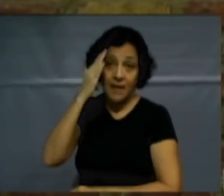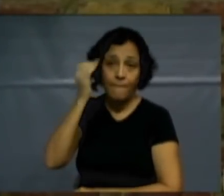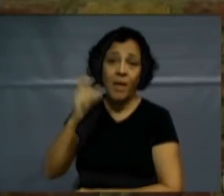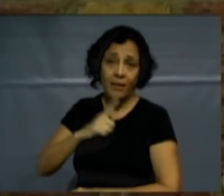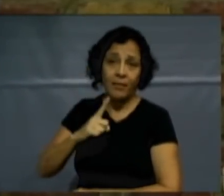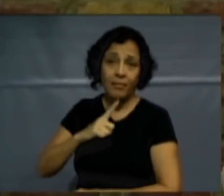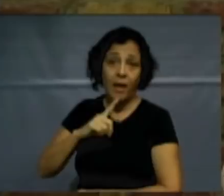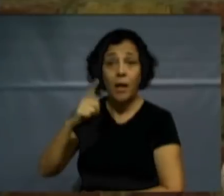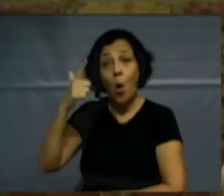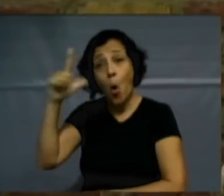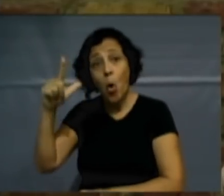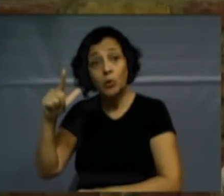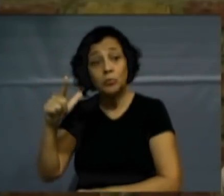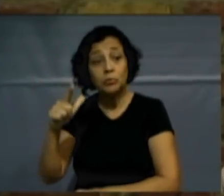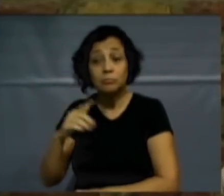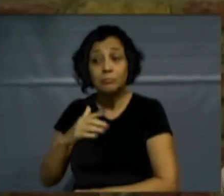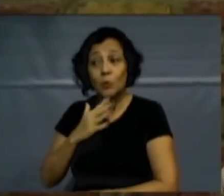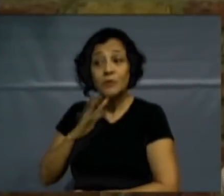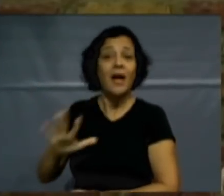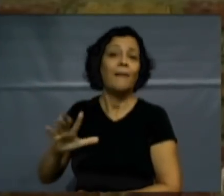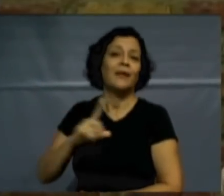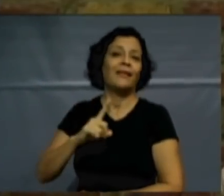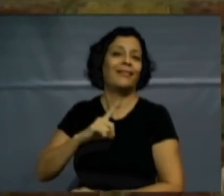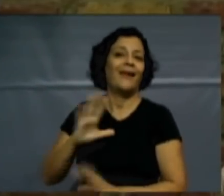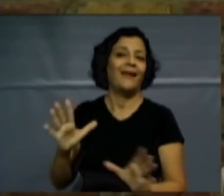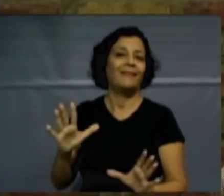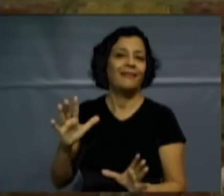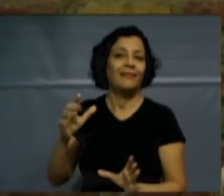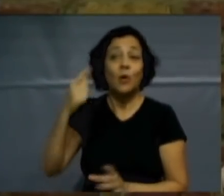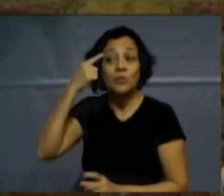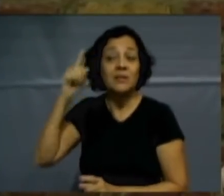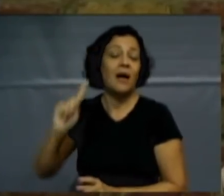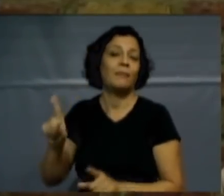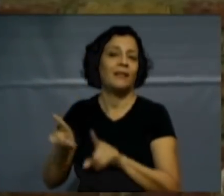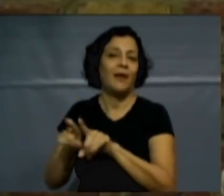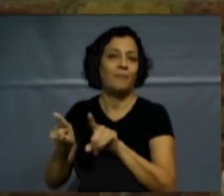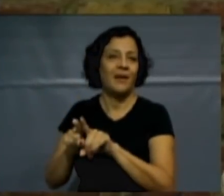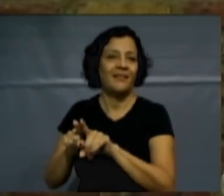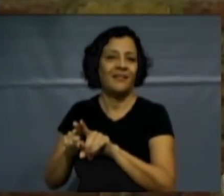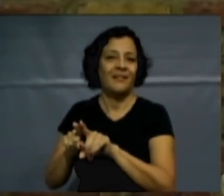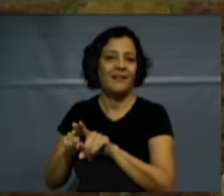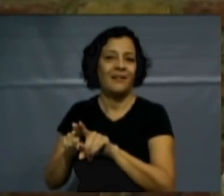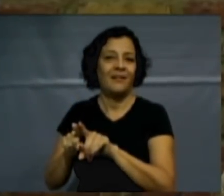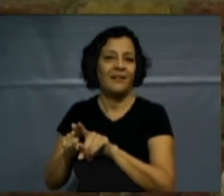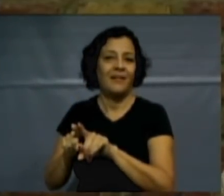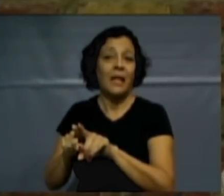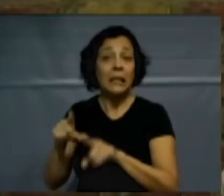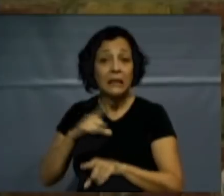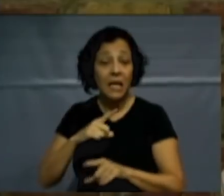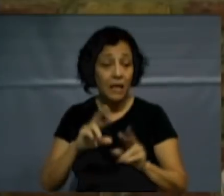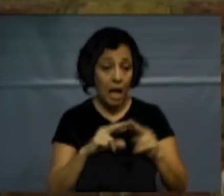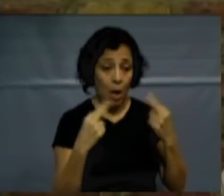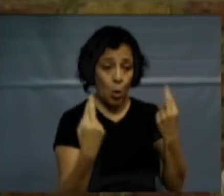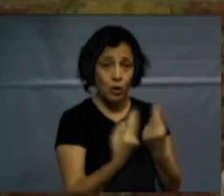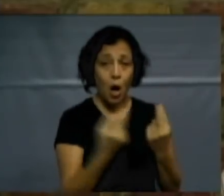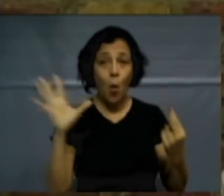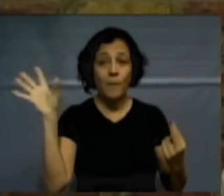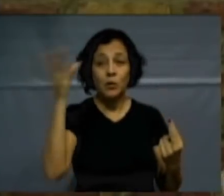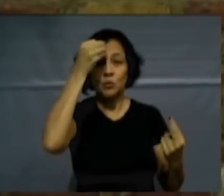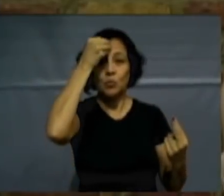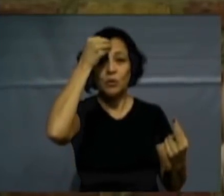Olha quanto sofrimento. Nossas reuniões mediúnicas lotadas de irmãos que chegam do outro lado.